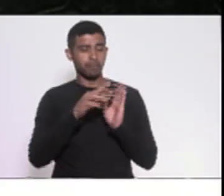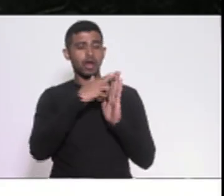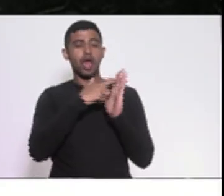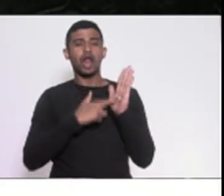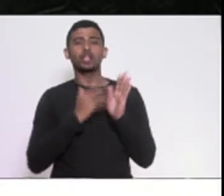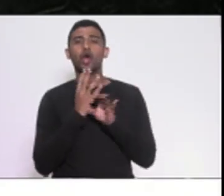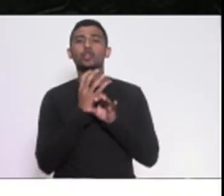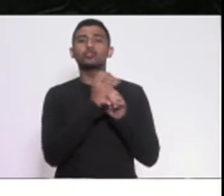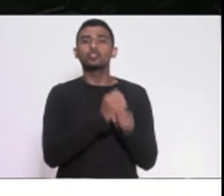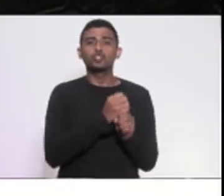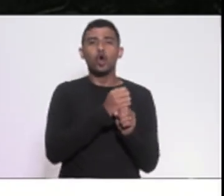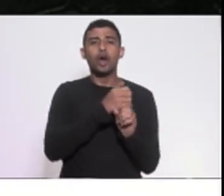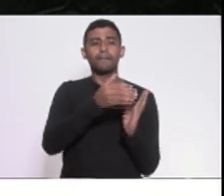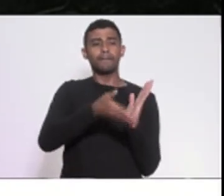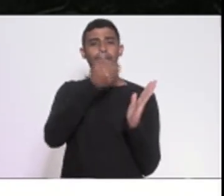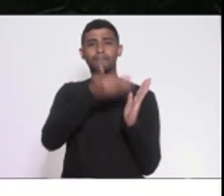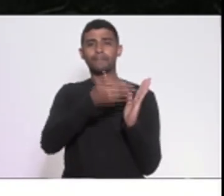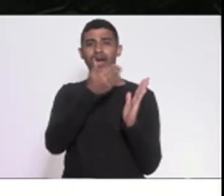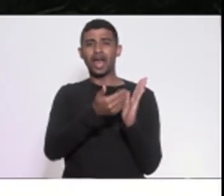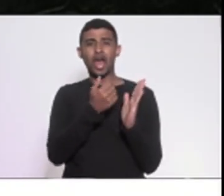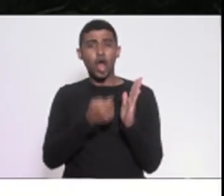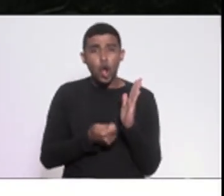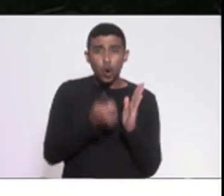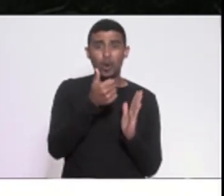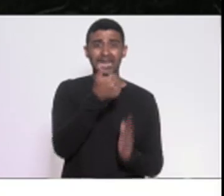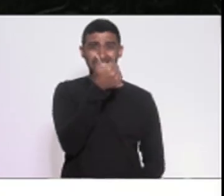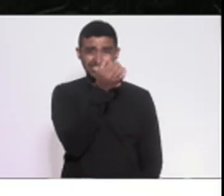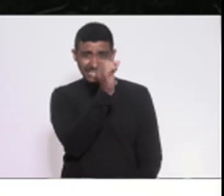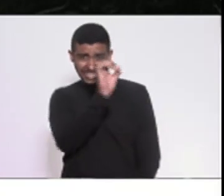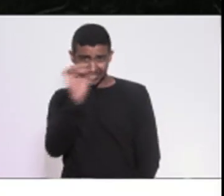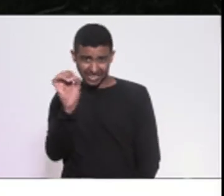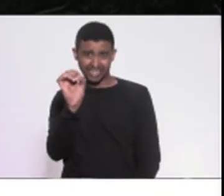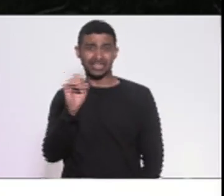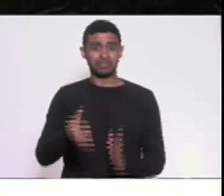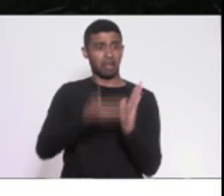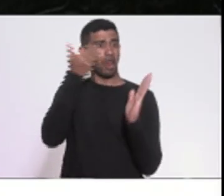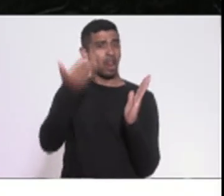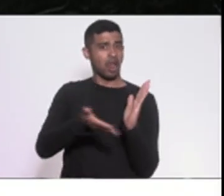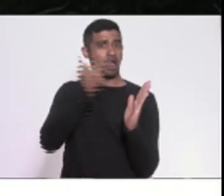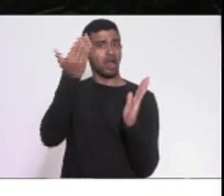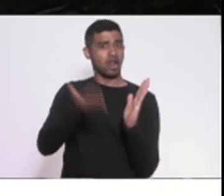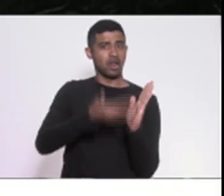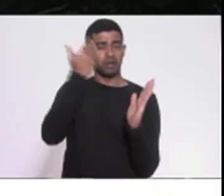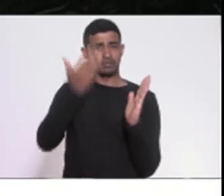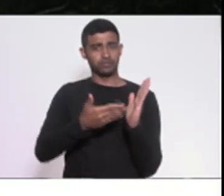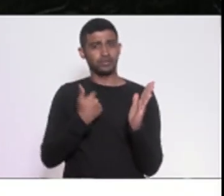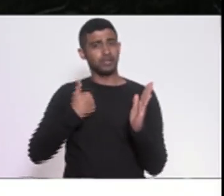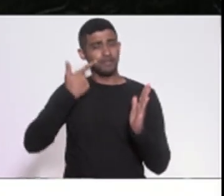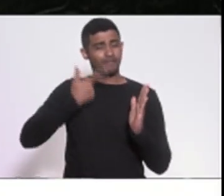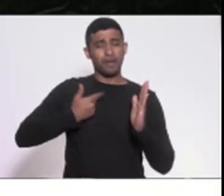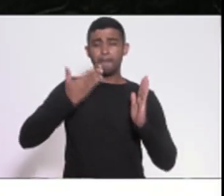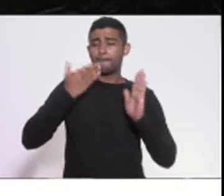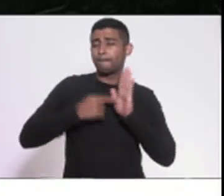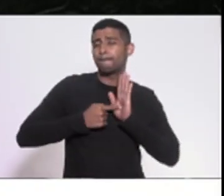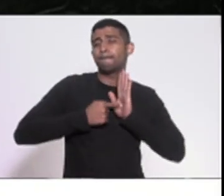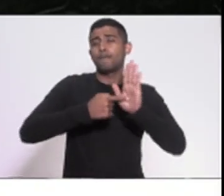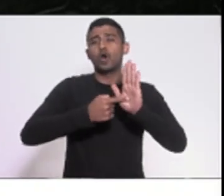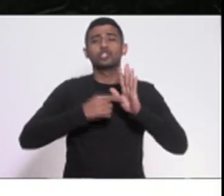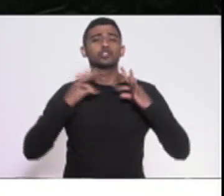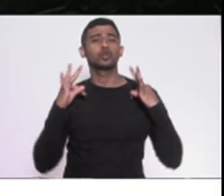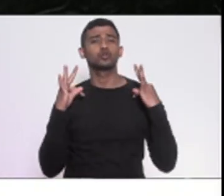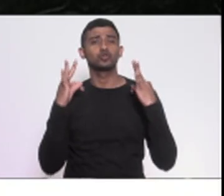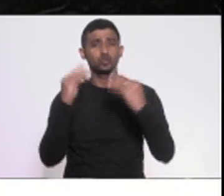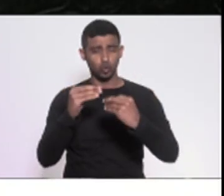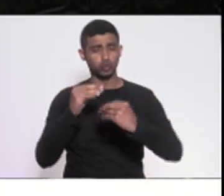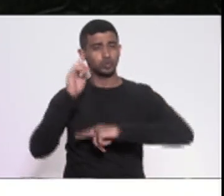páginas? Quase 600 páginas, que traduzem em um só todas as diligências